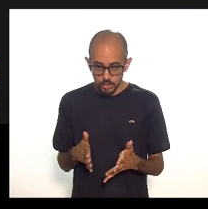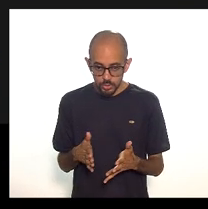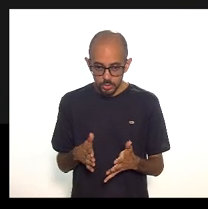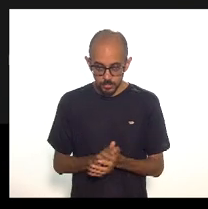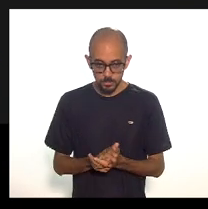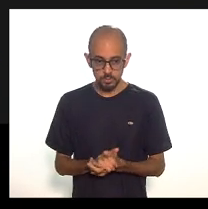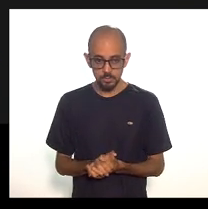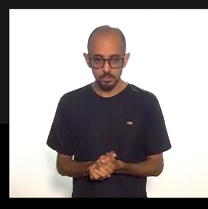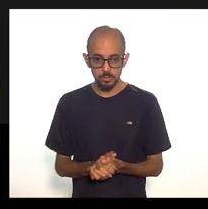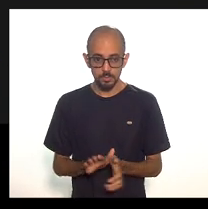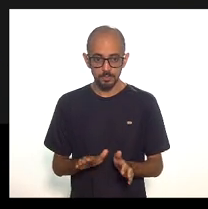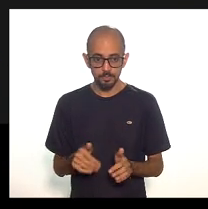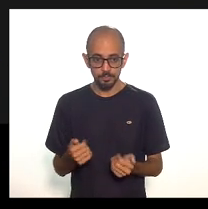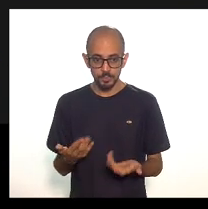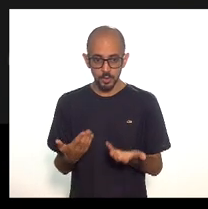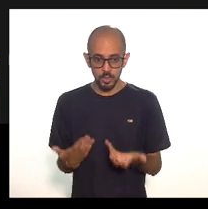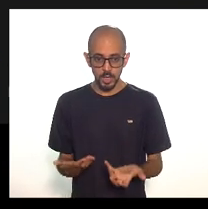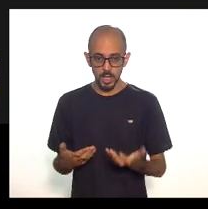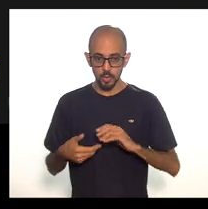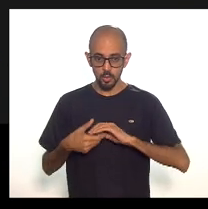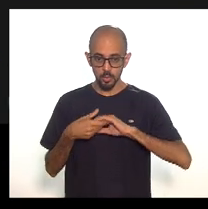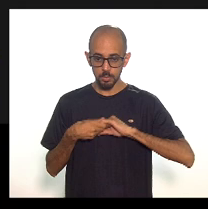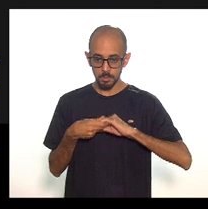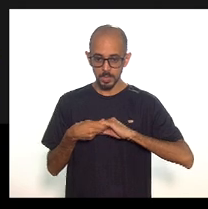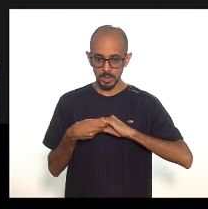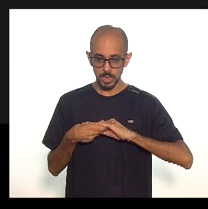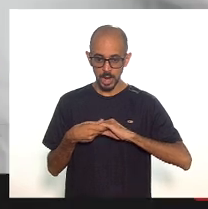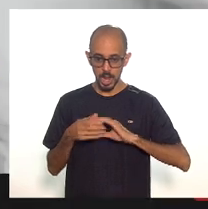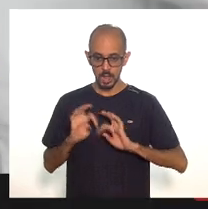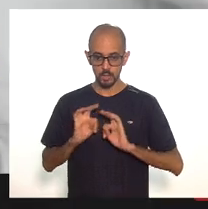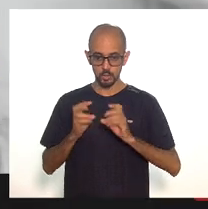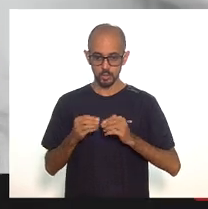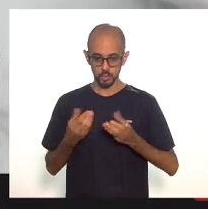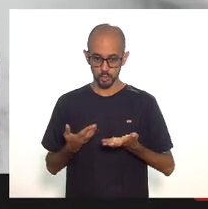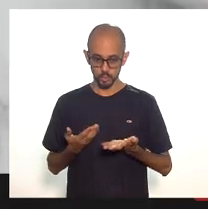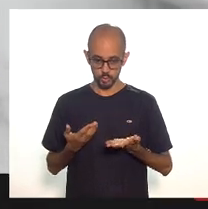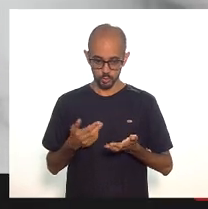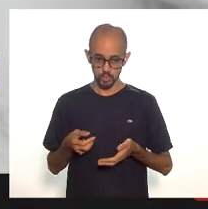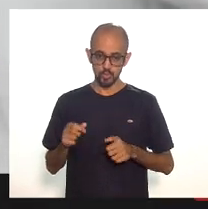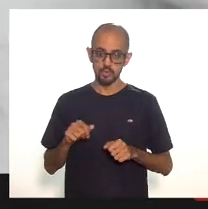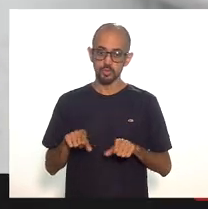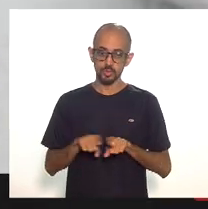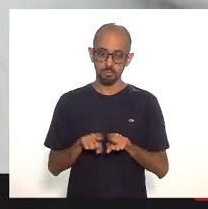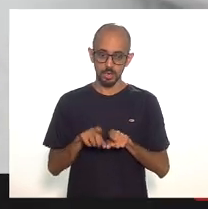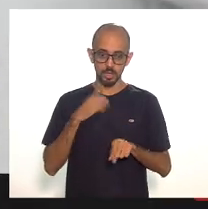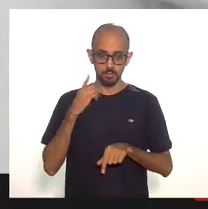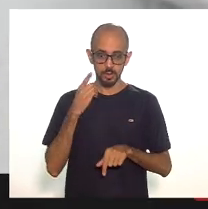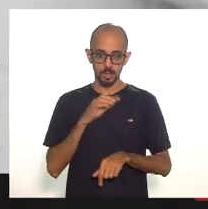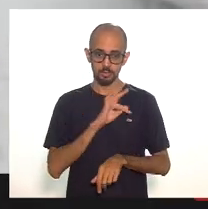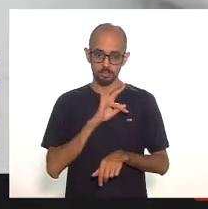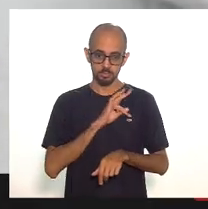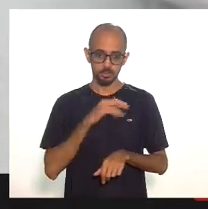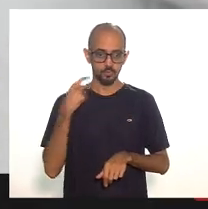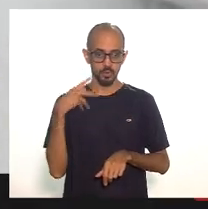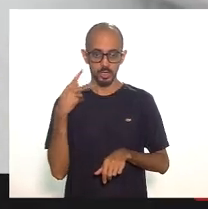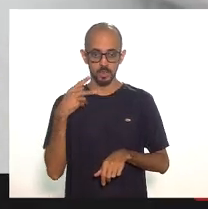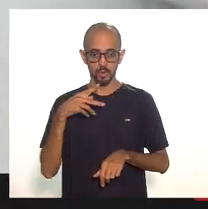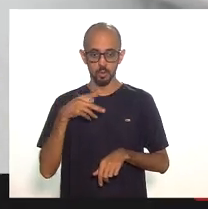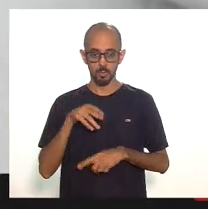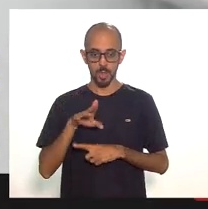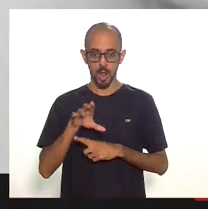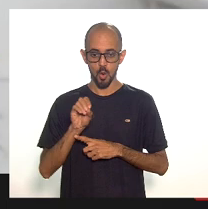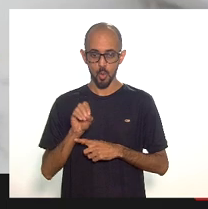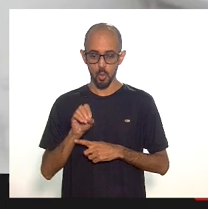Bom, eu queria cumprimentar todo mundo, né? Cumprimentar a deputada Marta Rocha, o vereador Paulo Pinheiro e todos